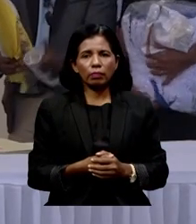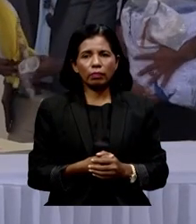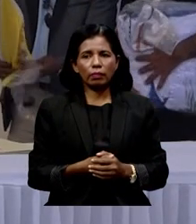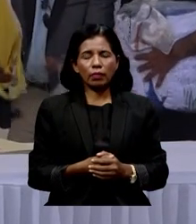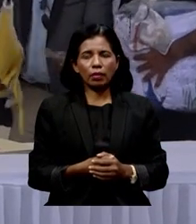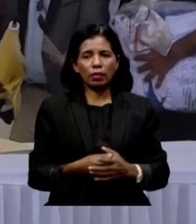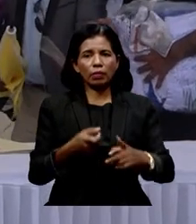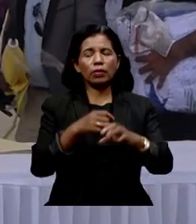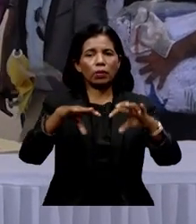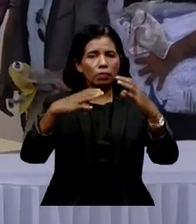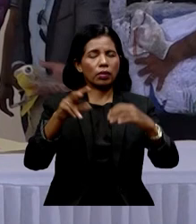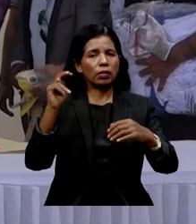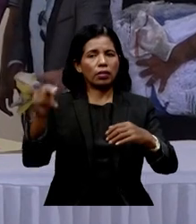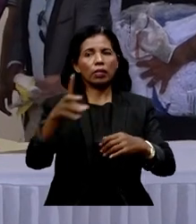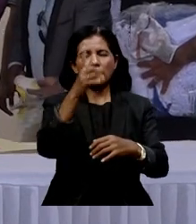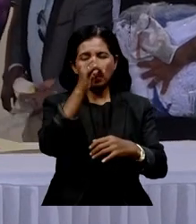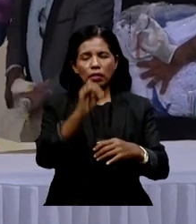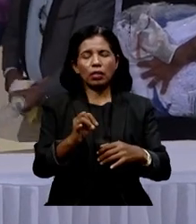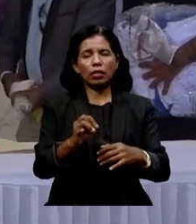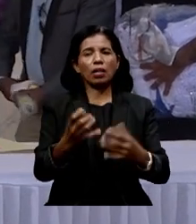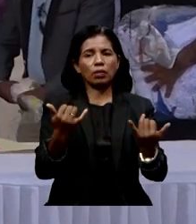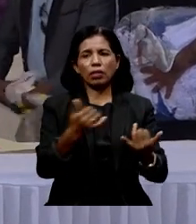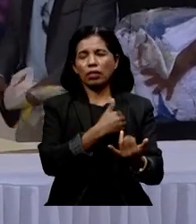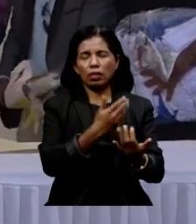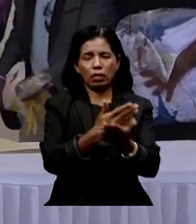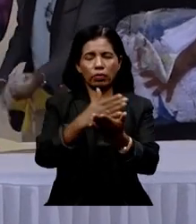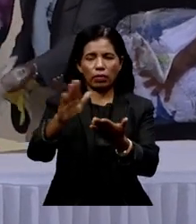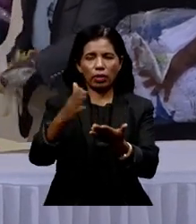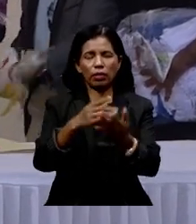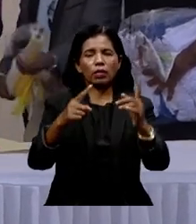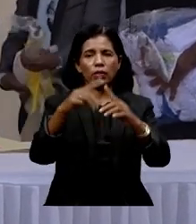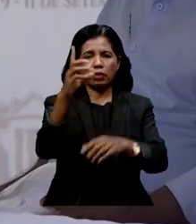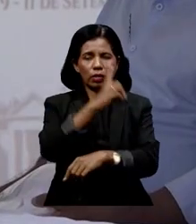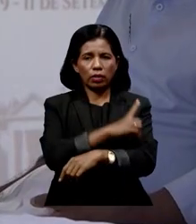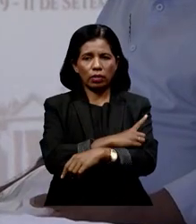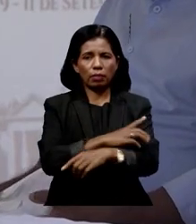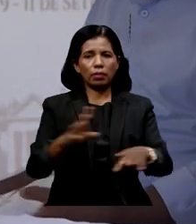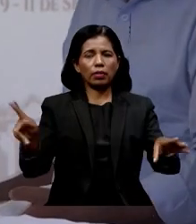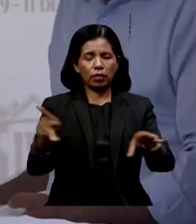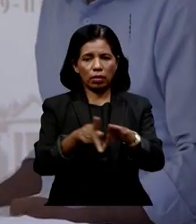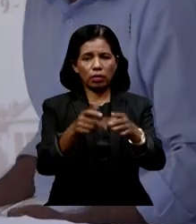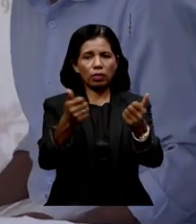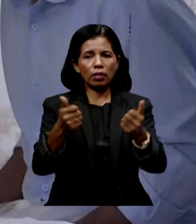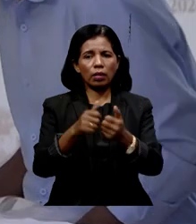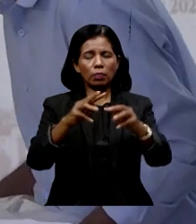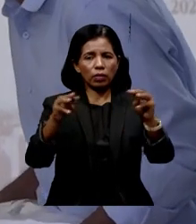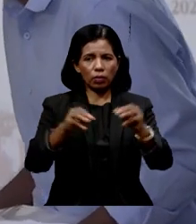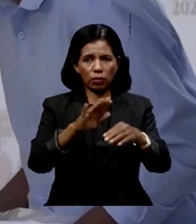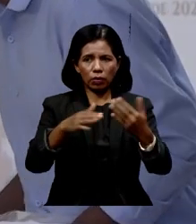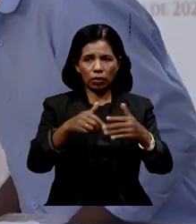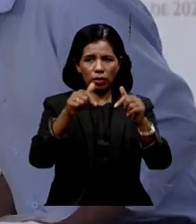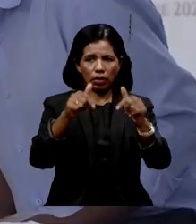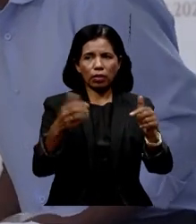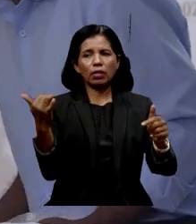Rússia comissão Ninian, vai ver de Lininian to agora se dá o fahe. Tane hoje presença autoridade município Sirai Hané, gastir